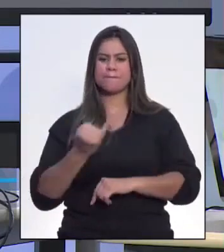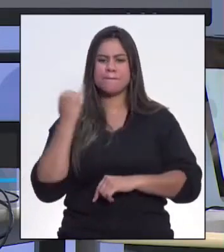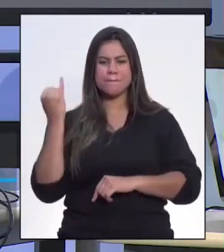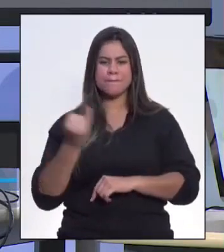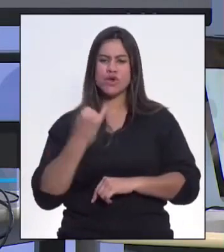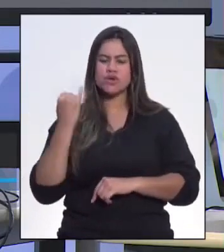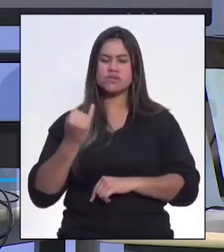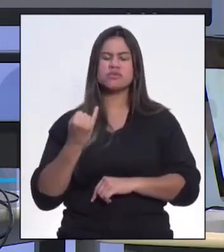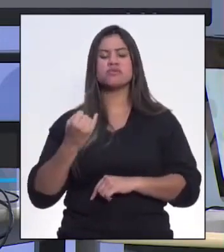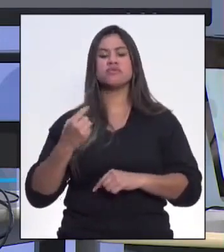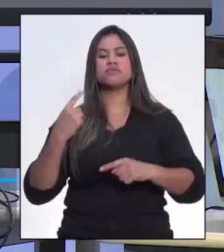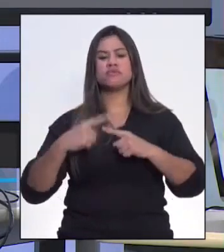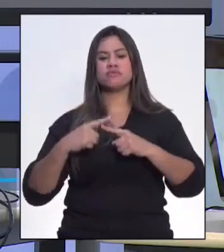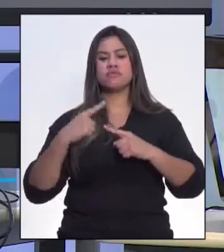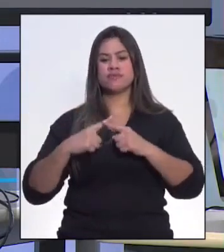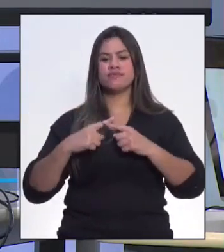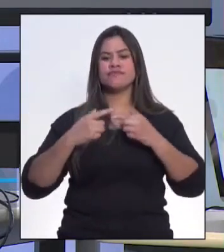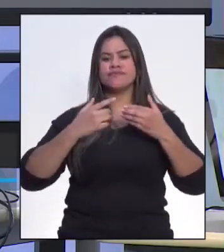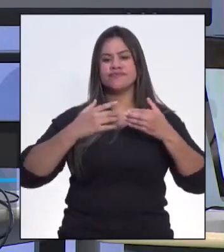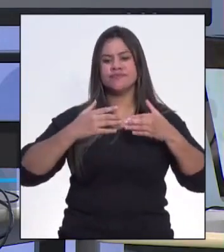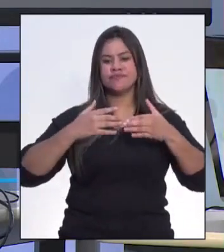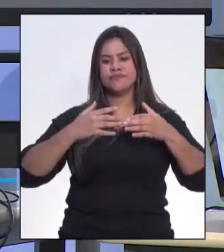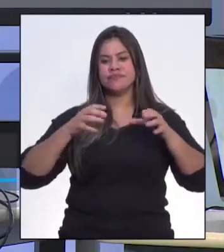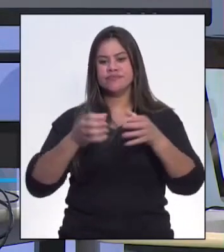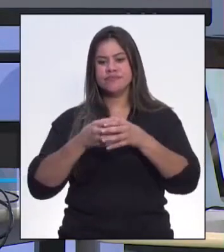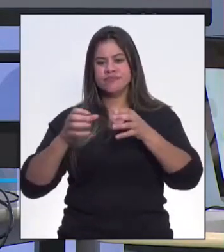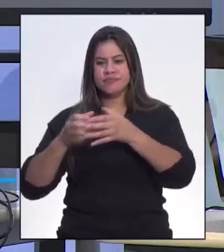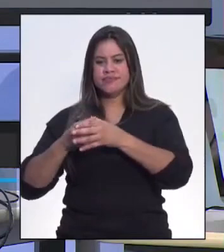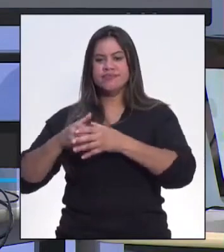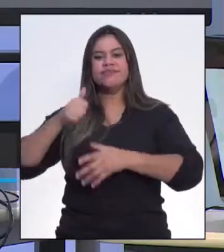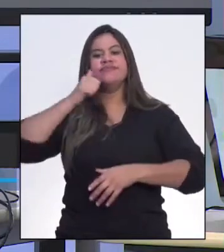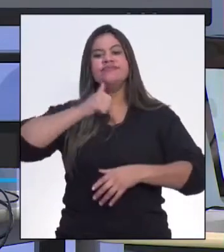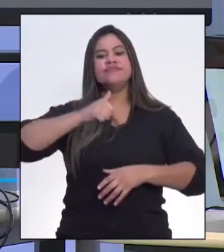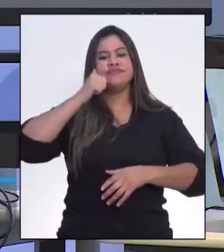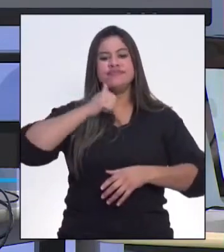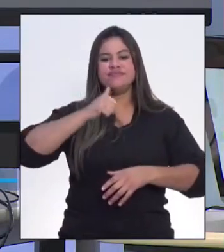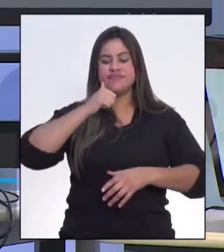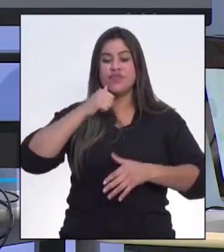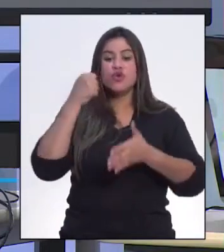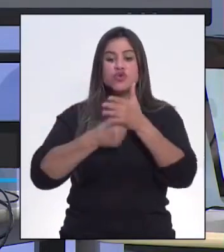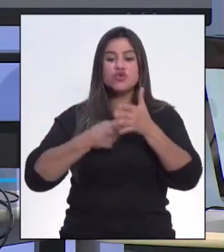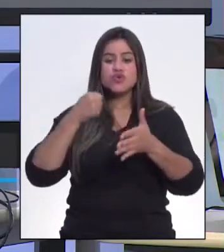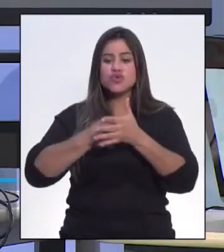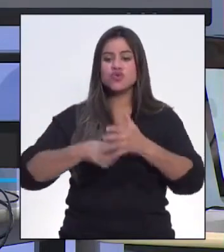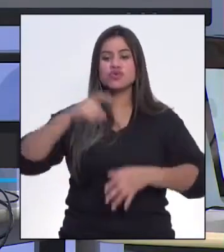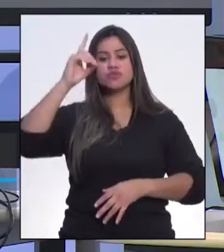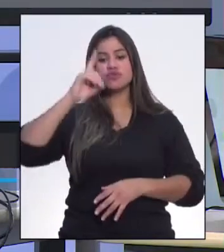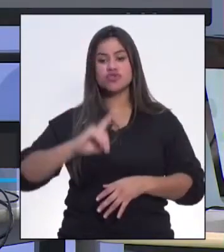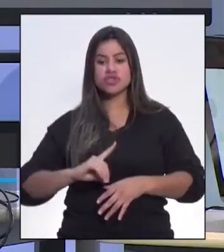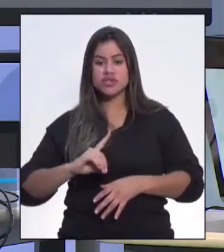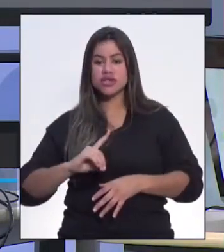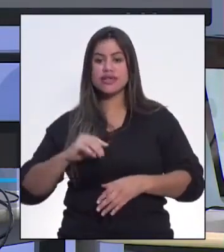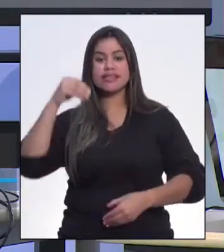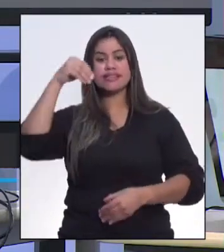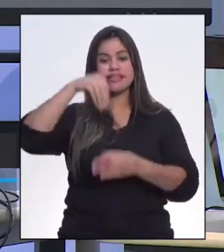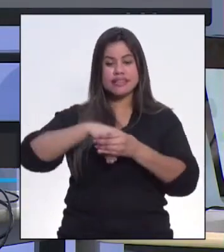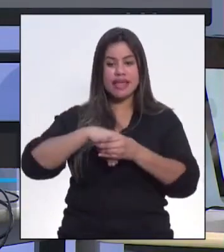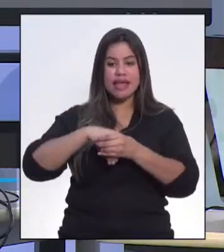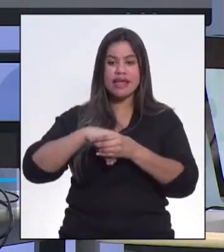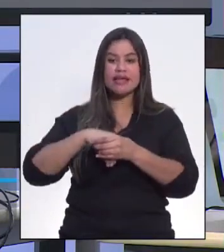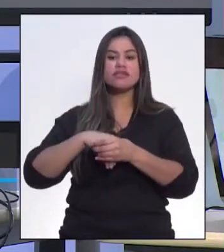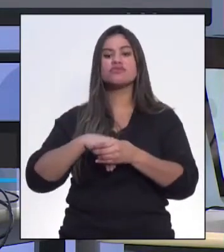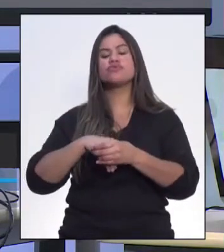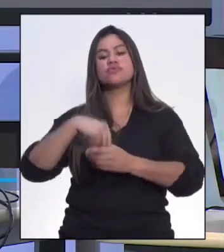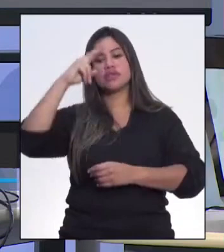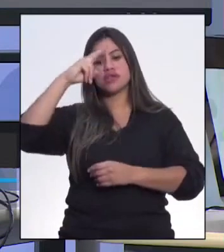estamos falando de uma organização de grupos de mulheres em luta por seus direitos, e dentro da